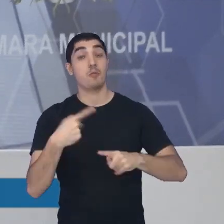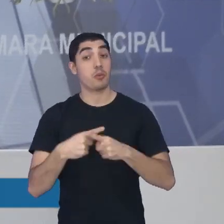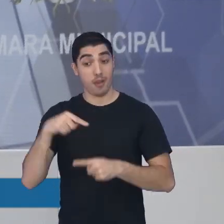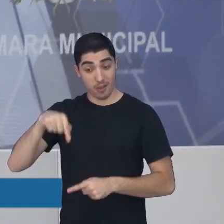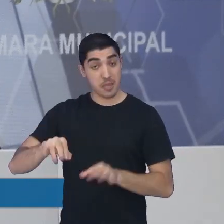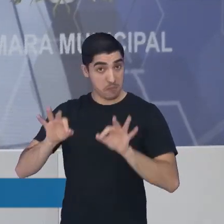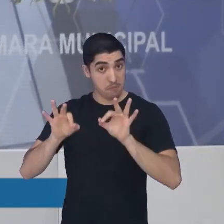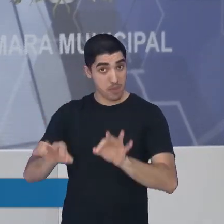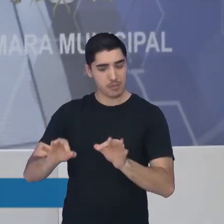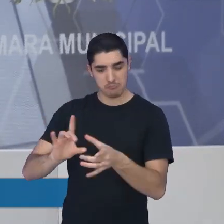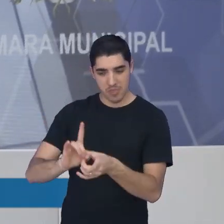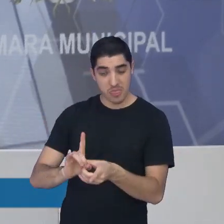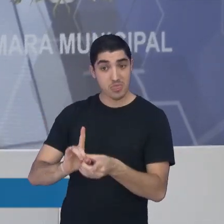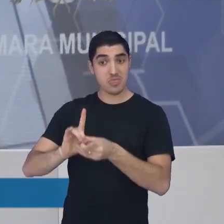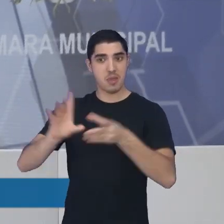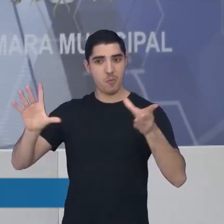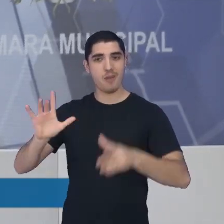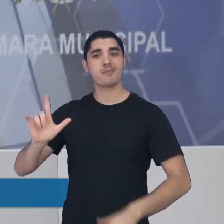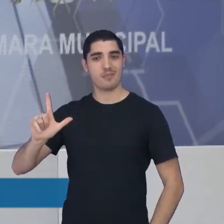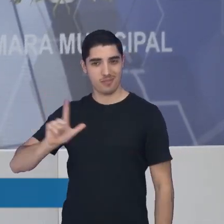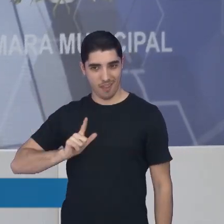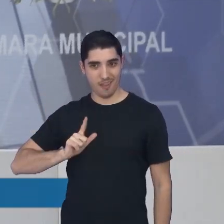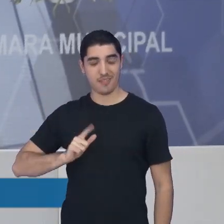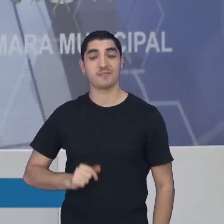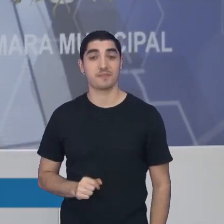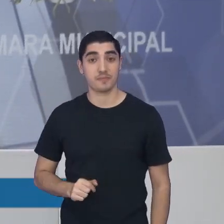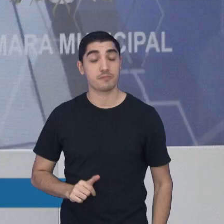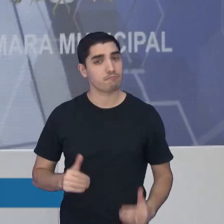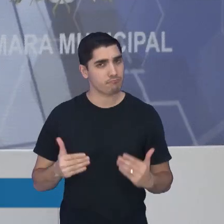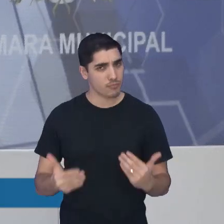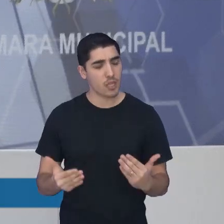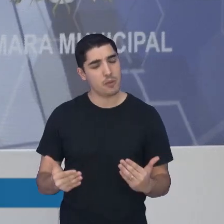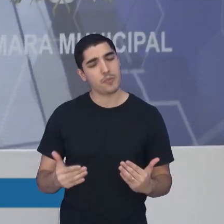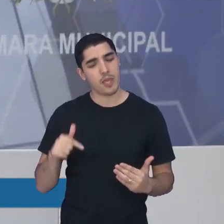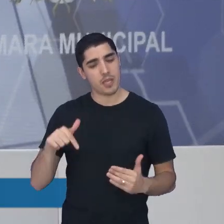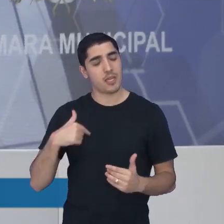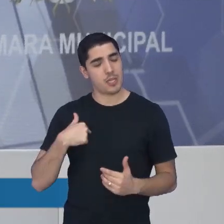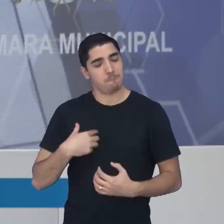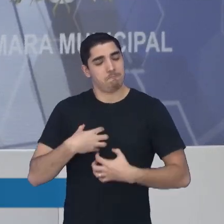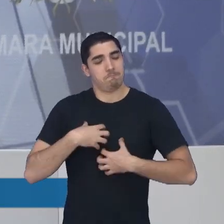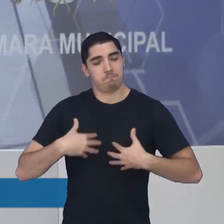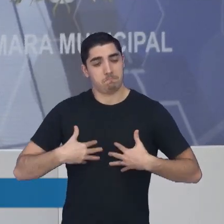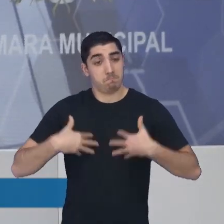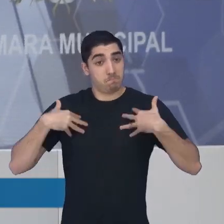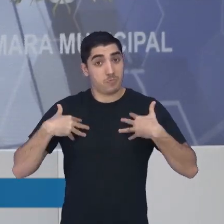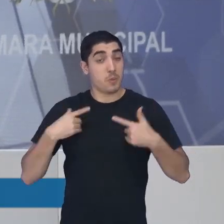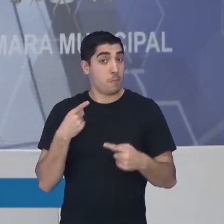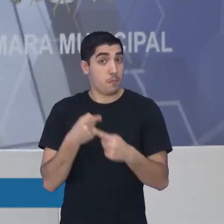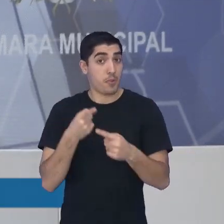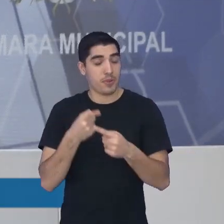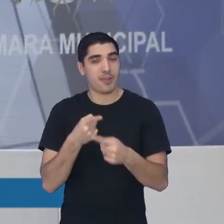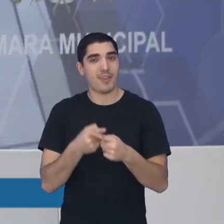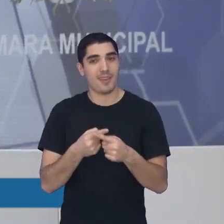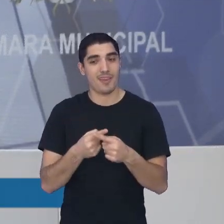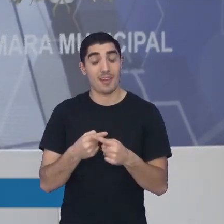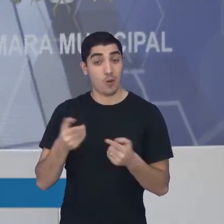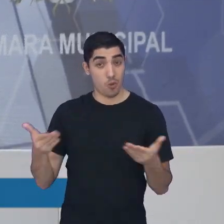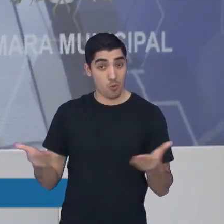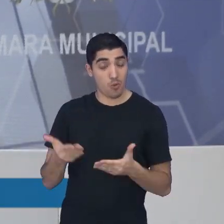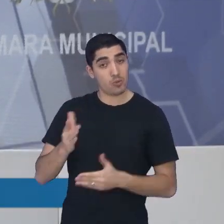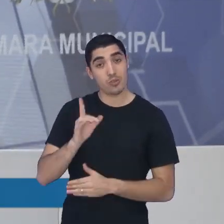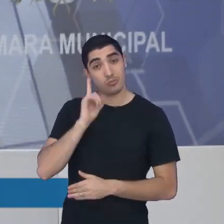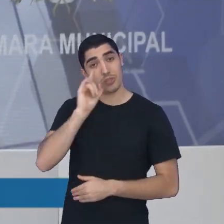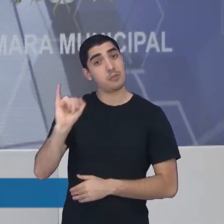amplamente praticada. Honrado também de participar desse momento tão importante para a nossa universidade, a